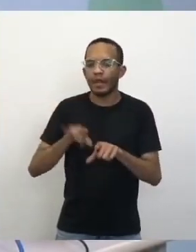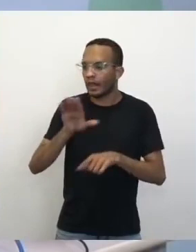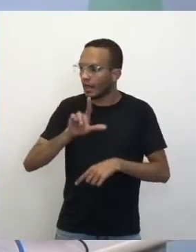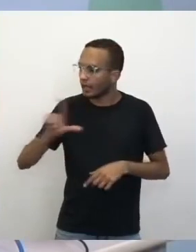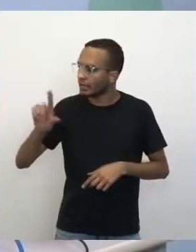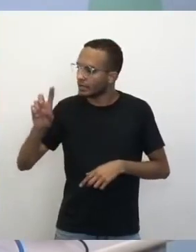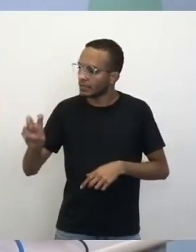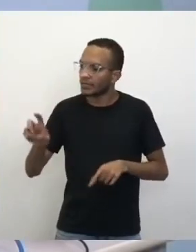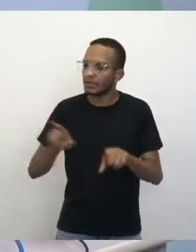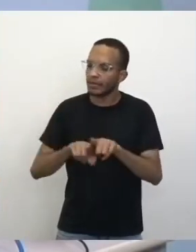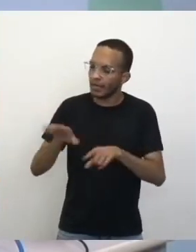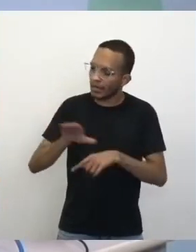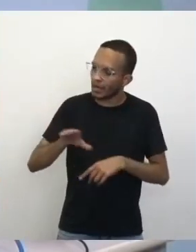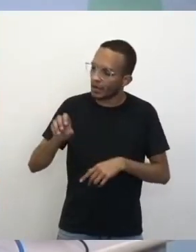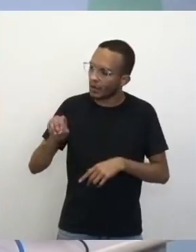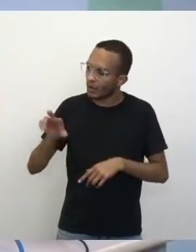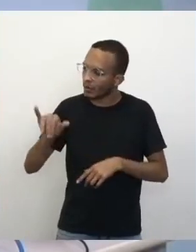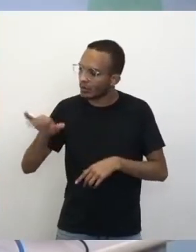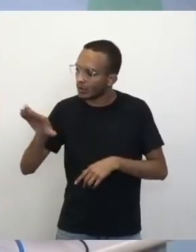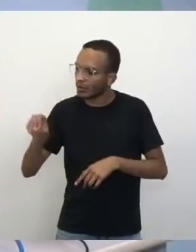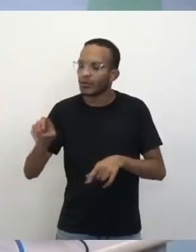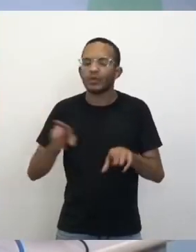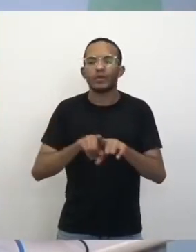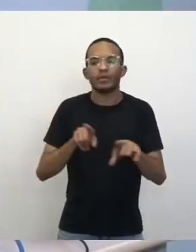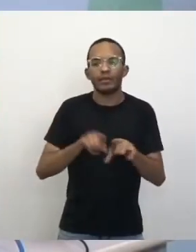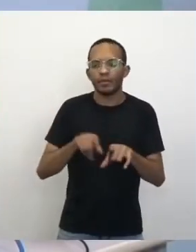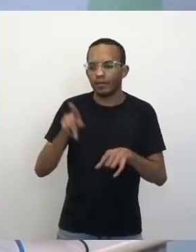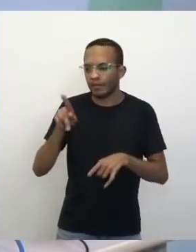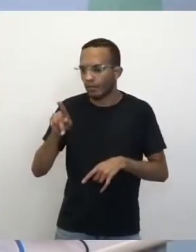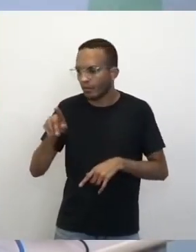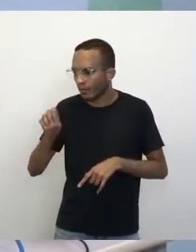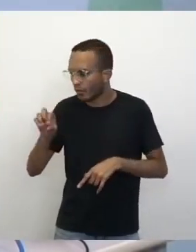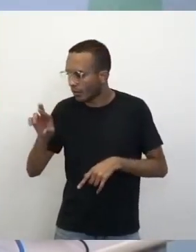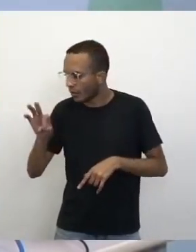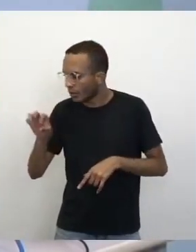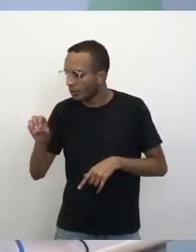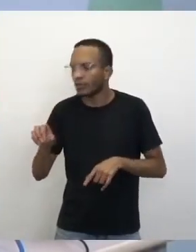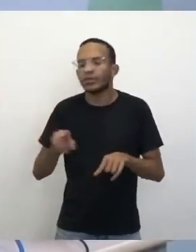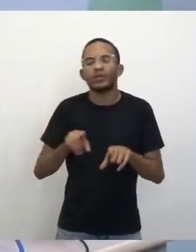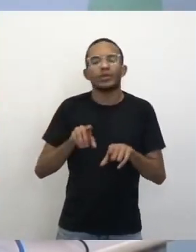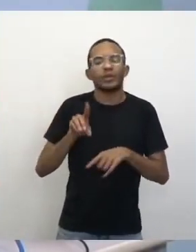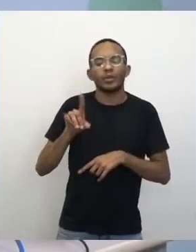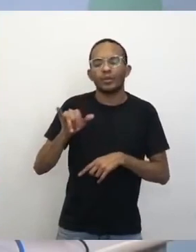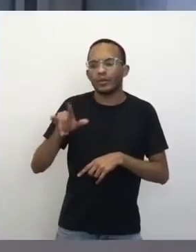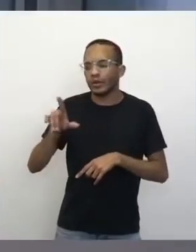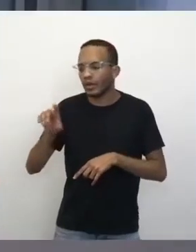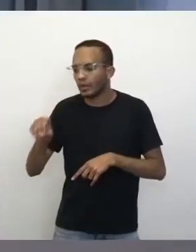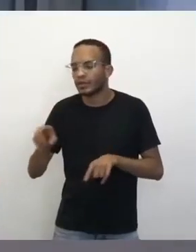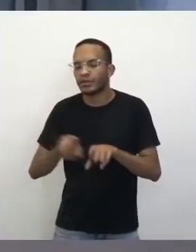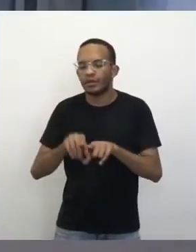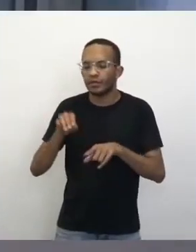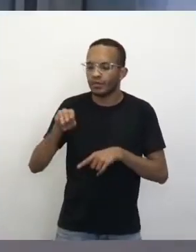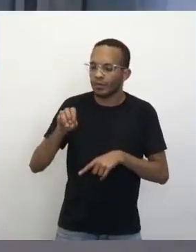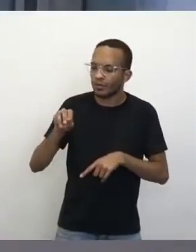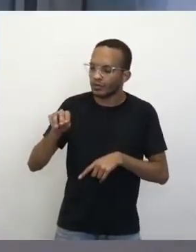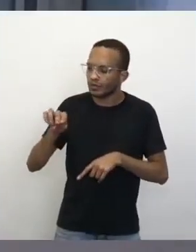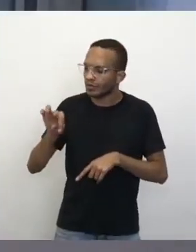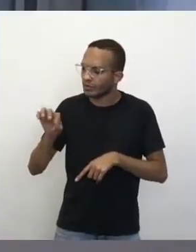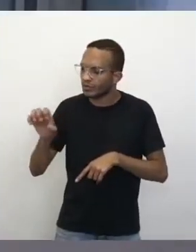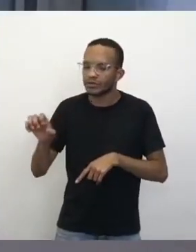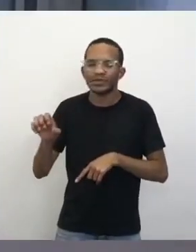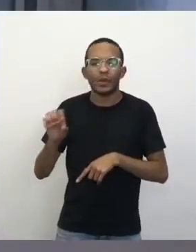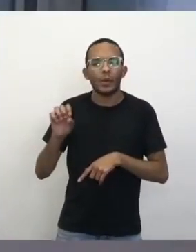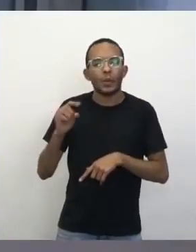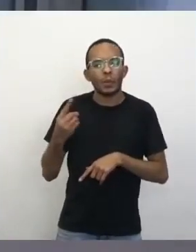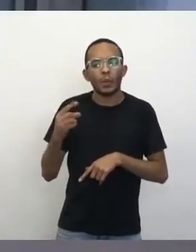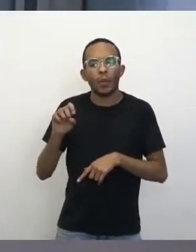5, Ourinhos, Apiaí, Porto Fernão, Dourado e Monte Aprazível. E aí, professora Inês, será que é